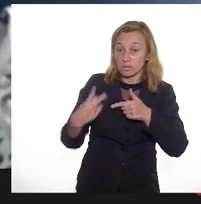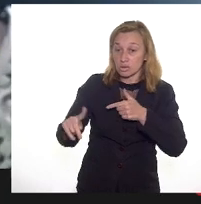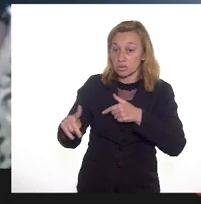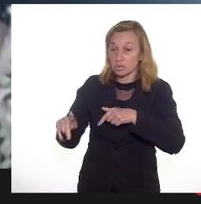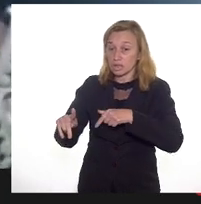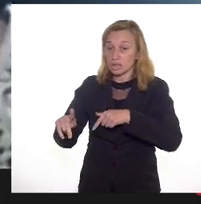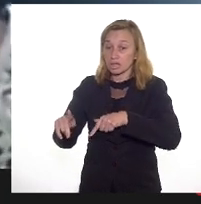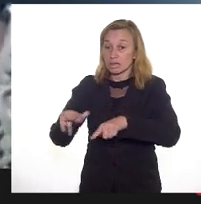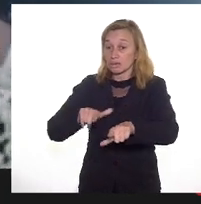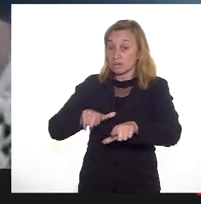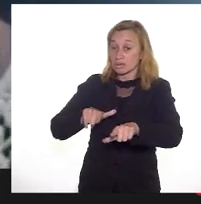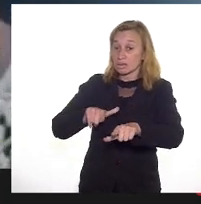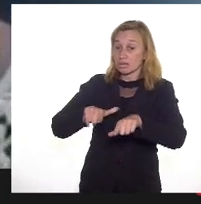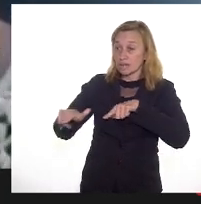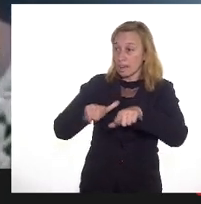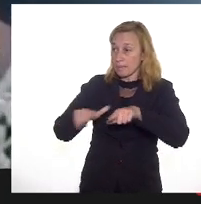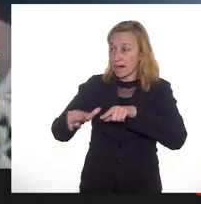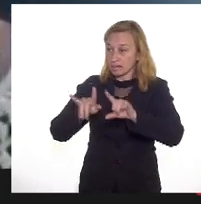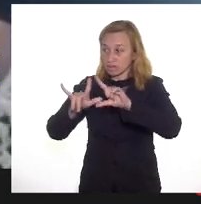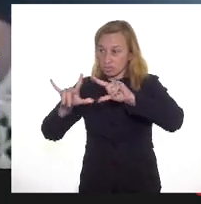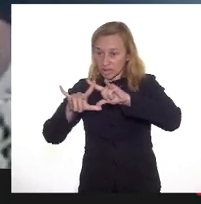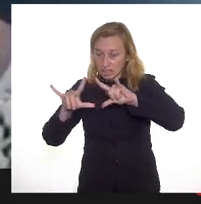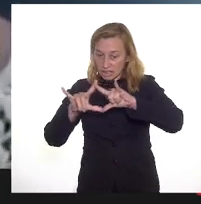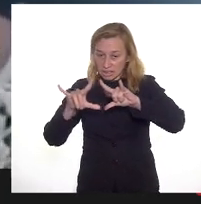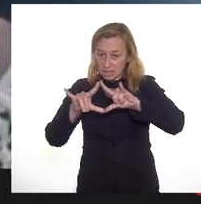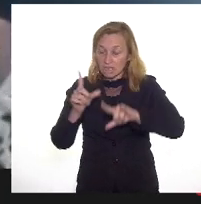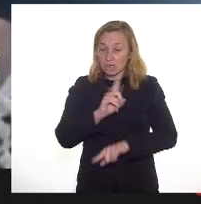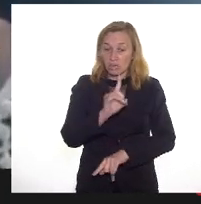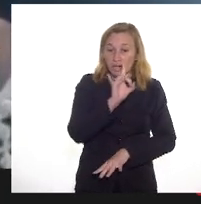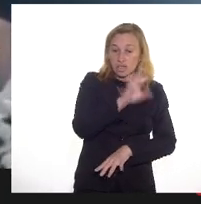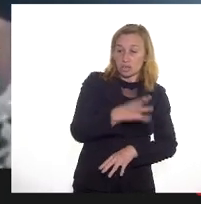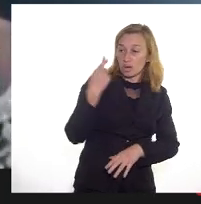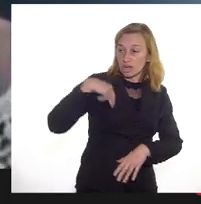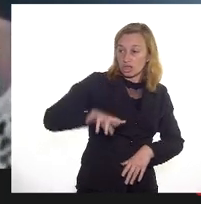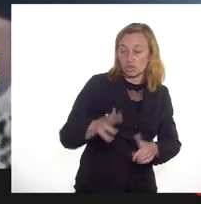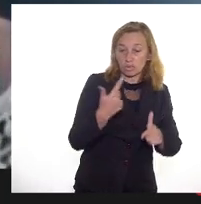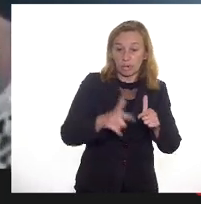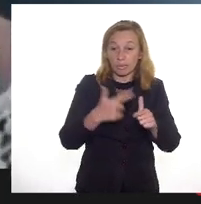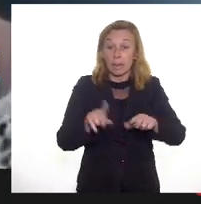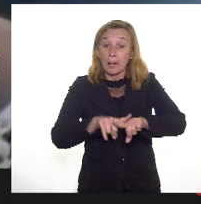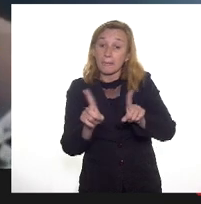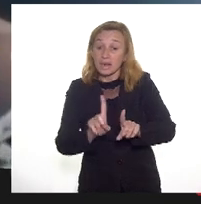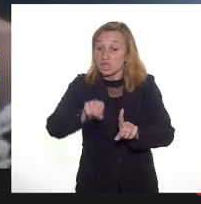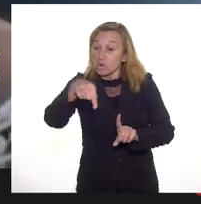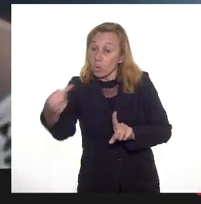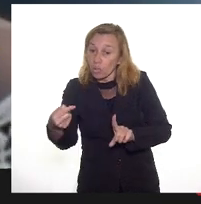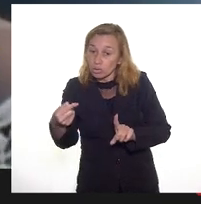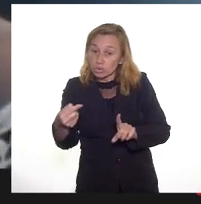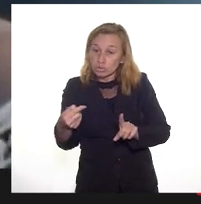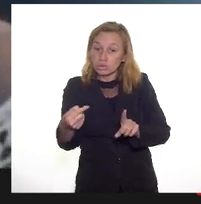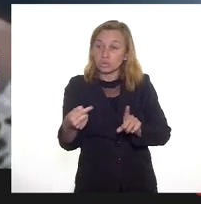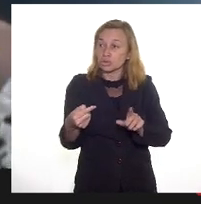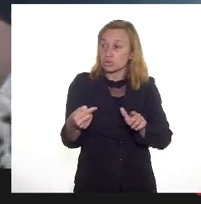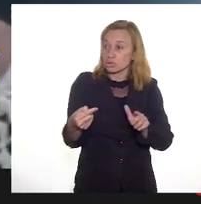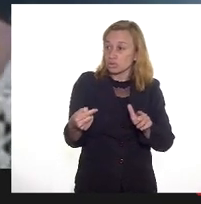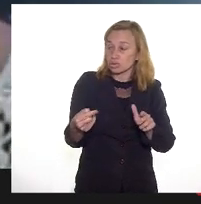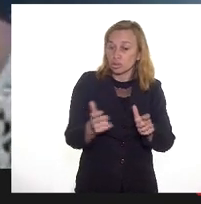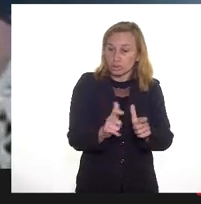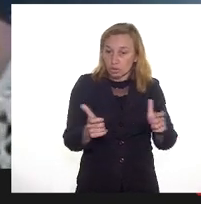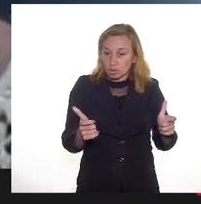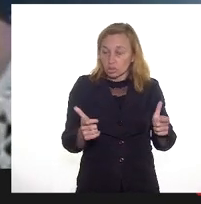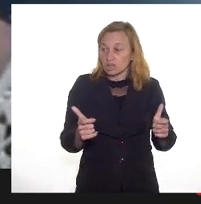tráfico e das milícias. Não é apenas uma questão religiosa, mas de um problema que envolve outras dimensões que precisam